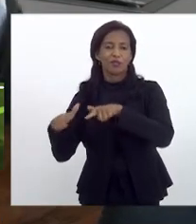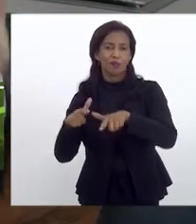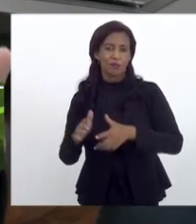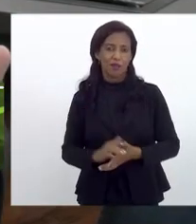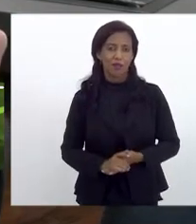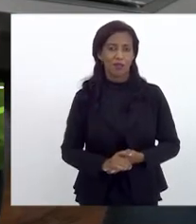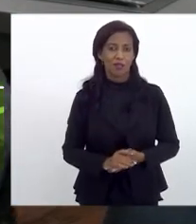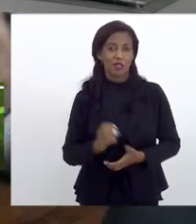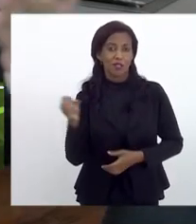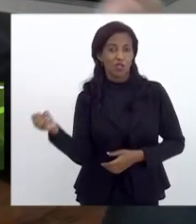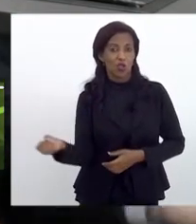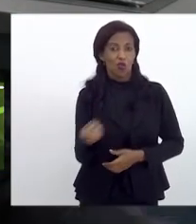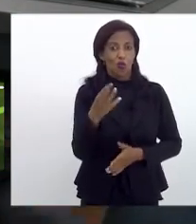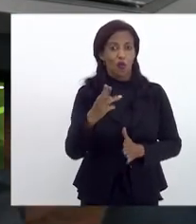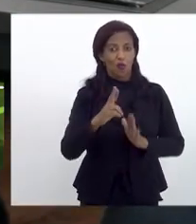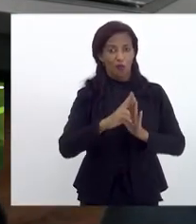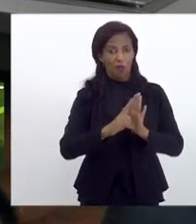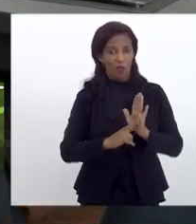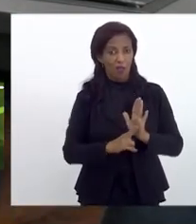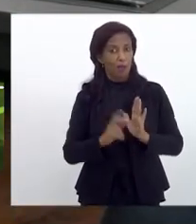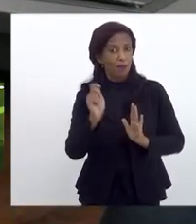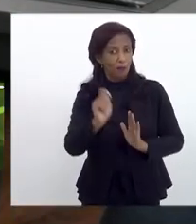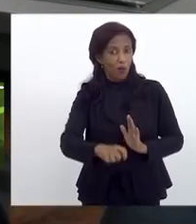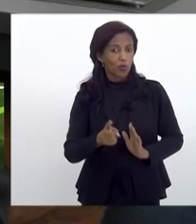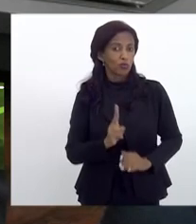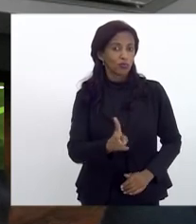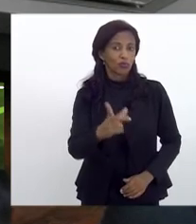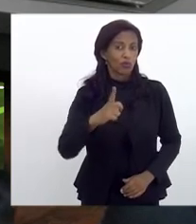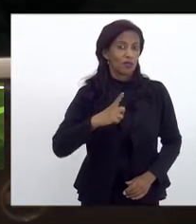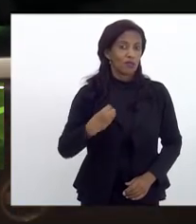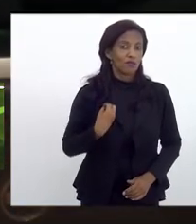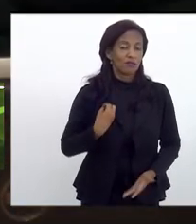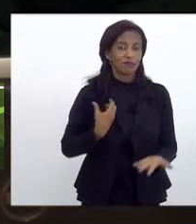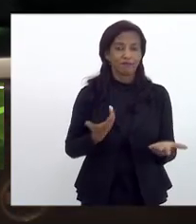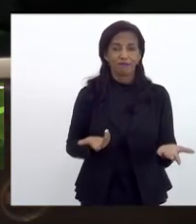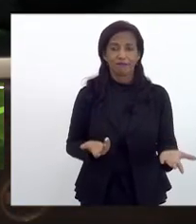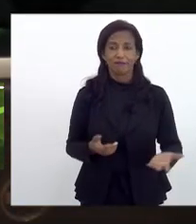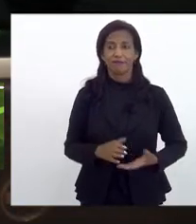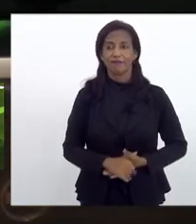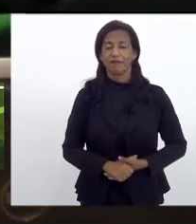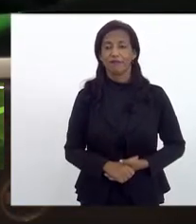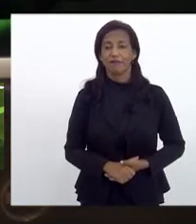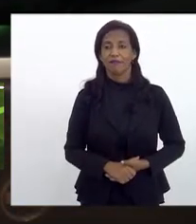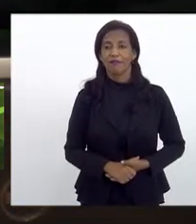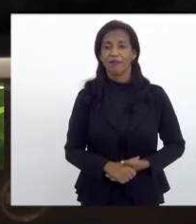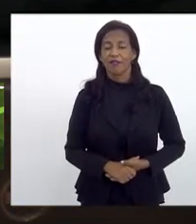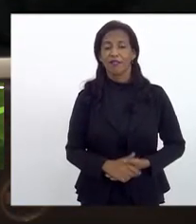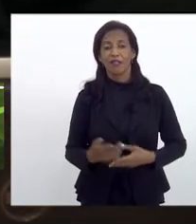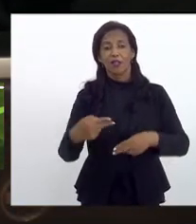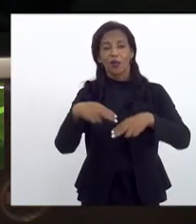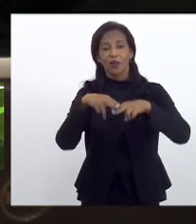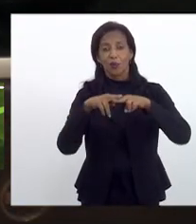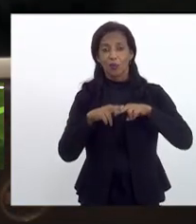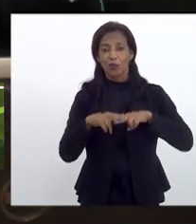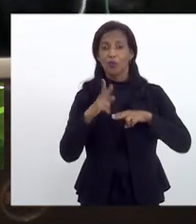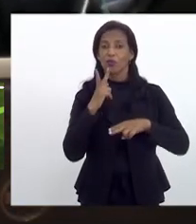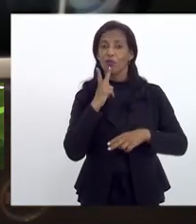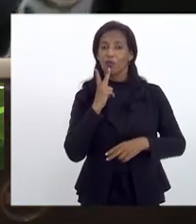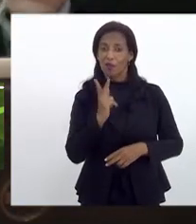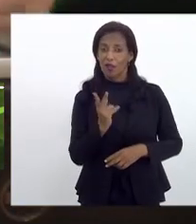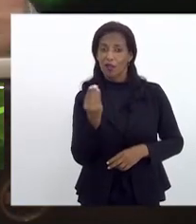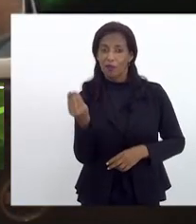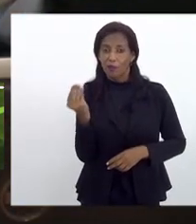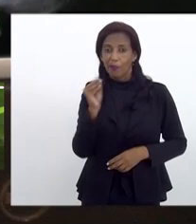acrescentar Novas regras O triênio pode continuar existindo Mas por que eu falei Da avaliação Isso é claro na letra da lei Por isso que eu disse Para botar um dispositivo